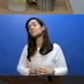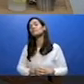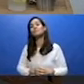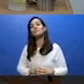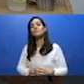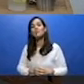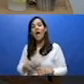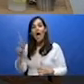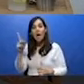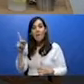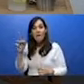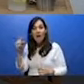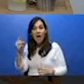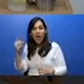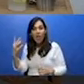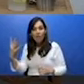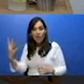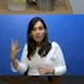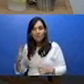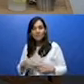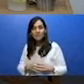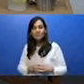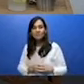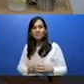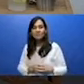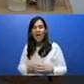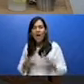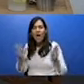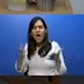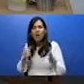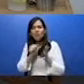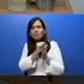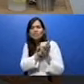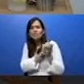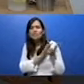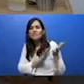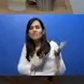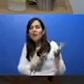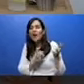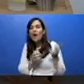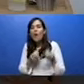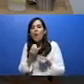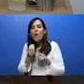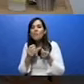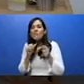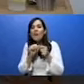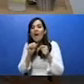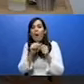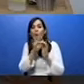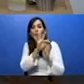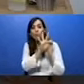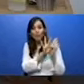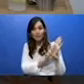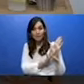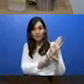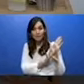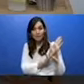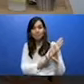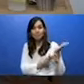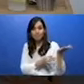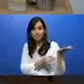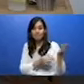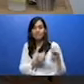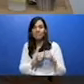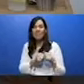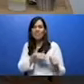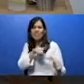Na página 14, crianças, é uma atividade sobre um produzir texto. Uma atividade que se nós fôssemos